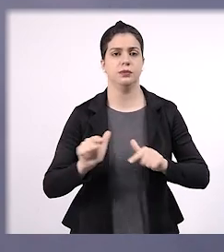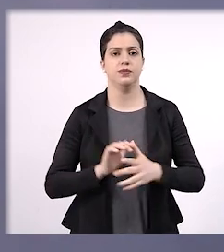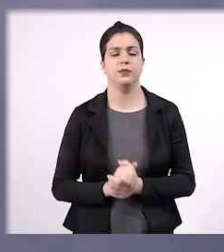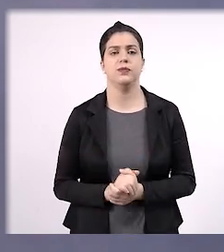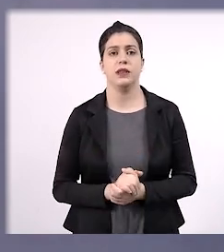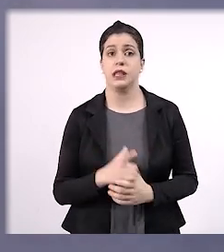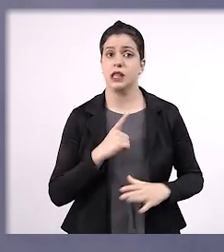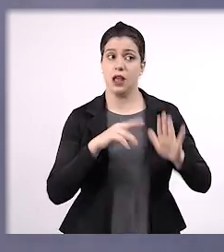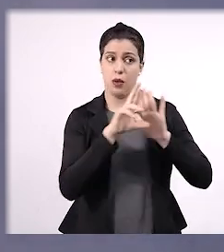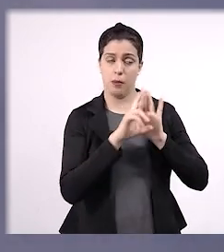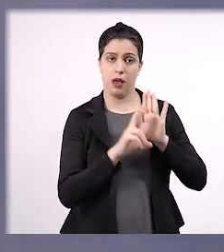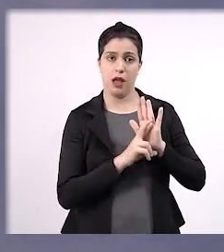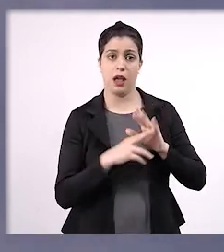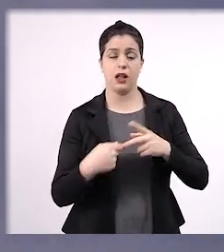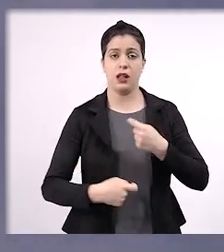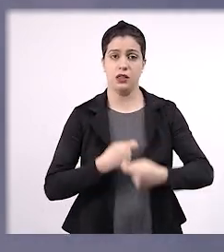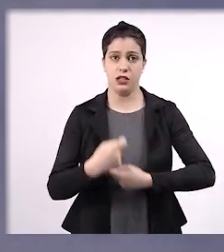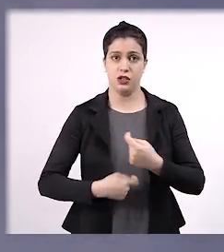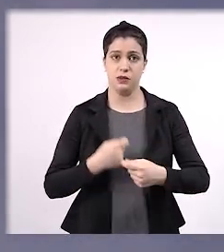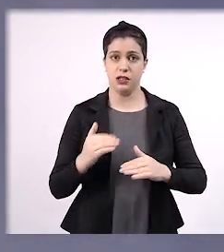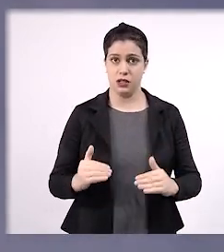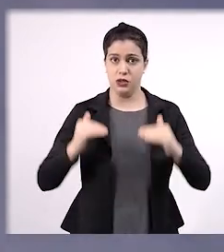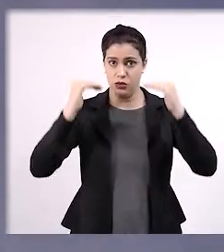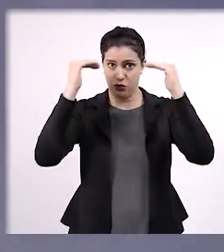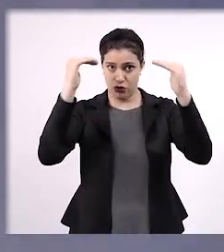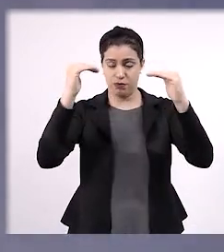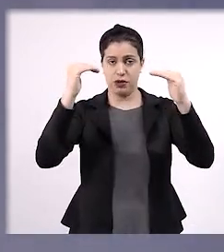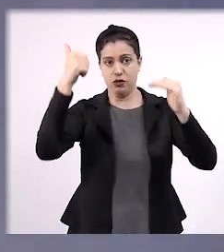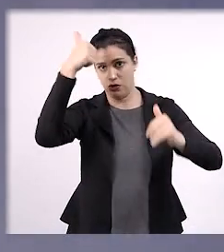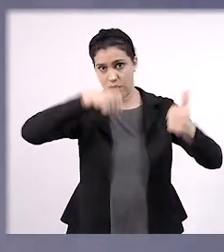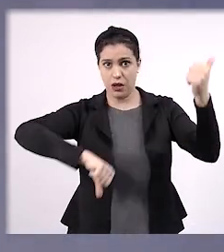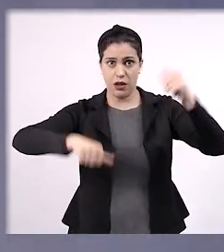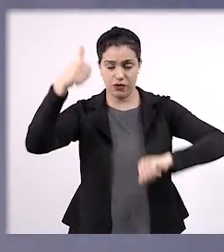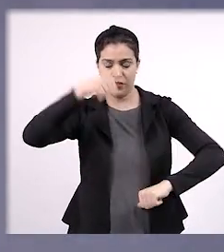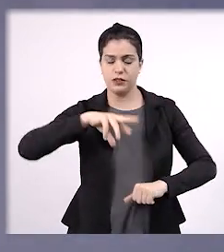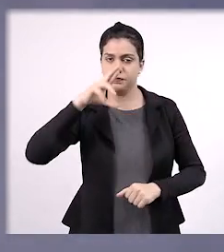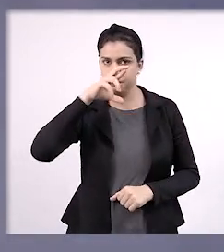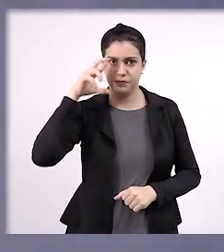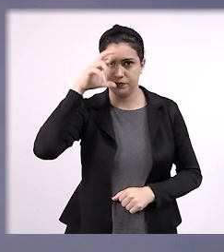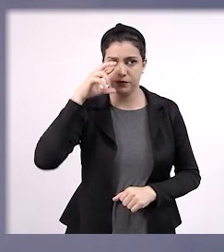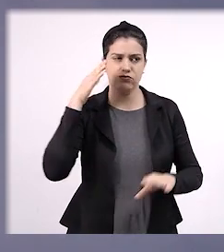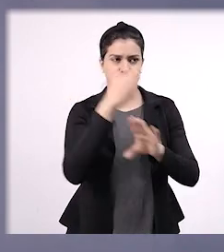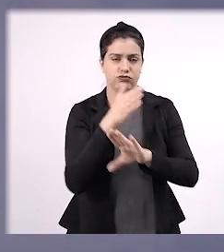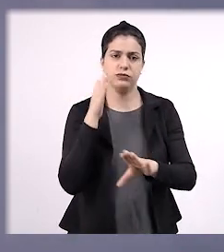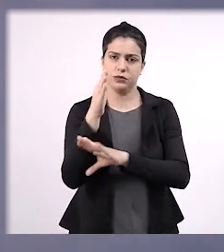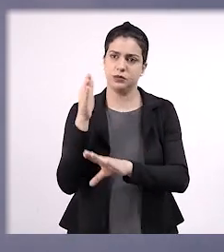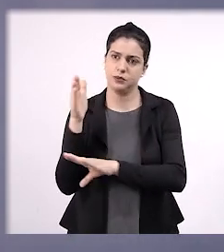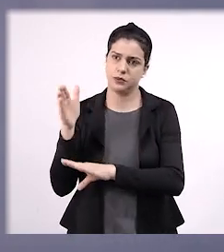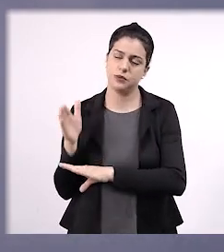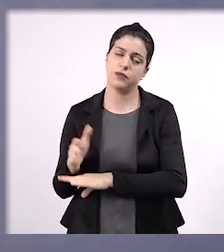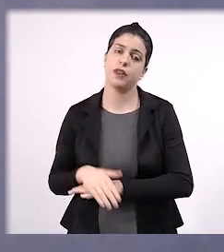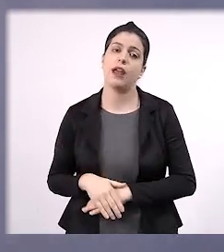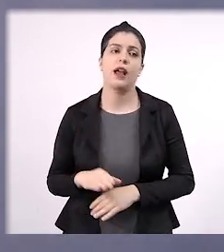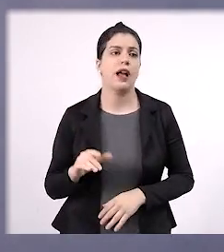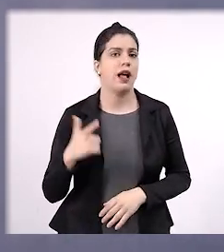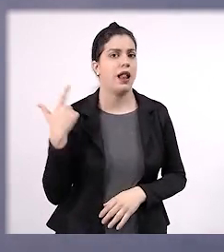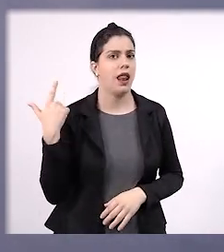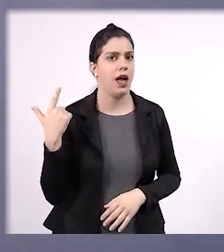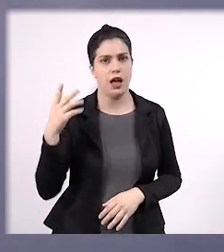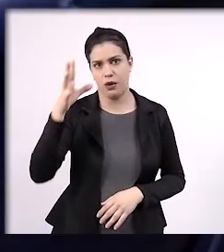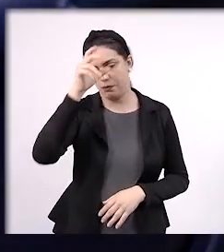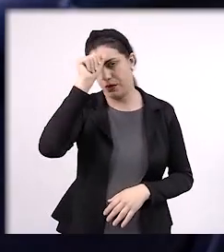é muito importante essa integração entre as defensoras e os defensores, né? Então, assim, a partir de uma norma